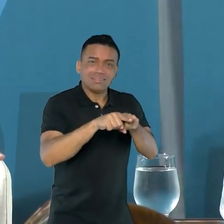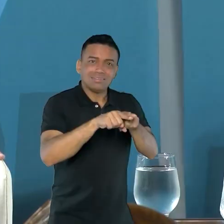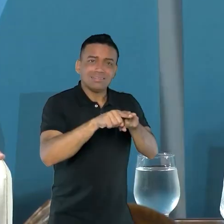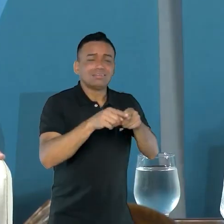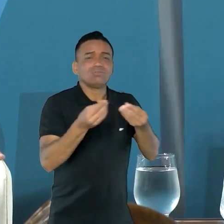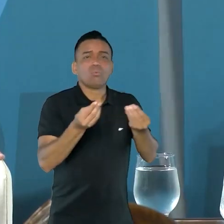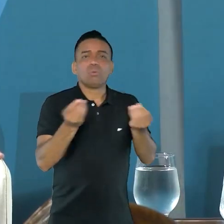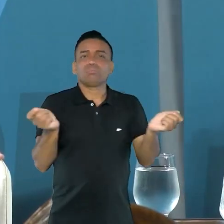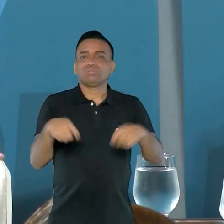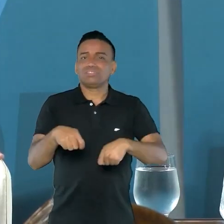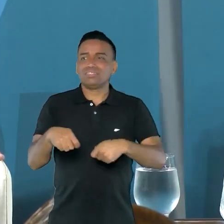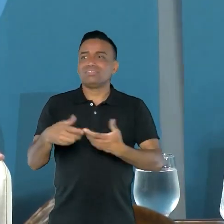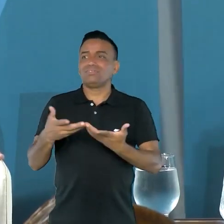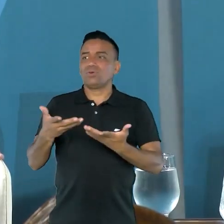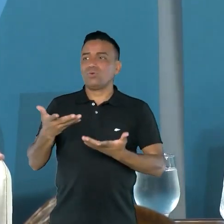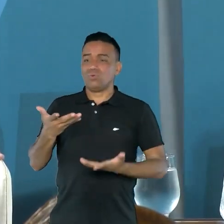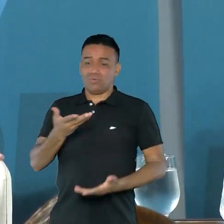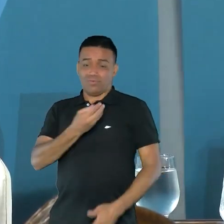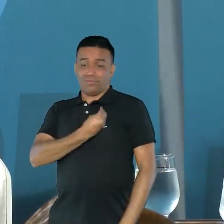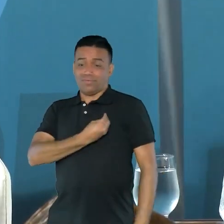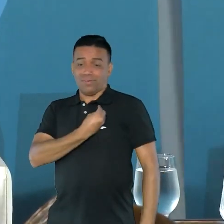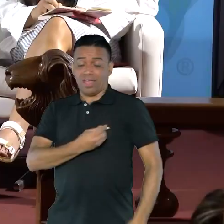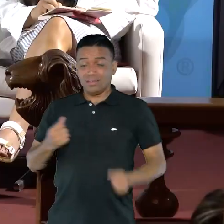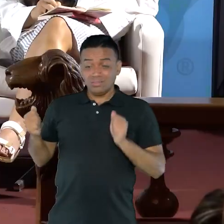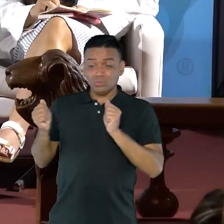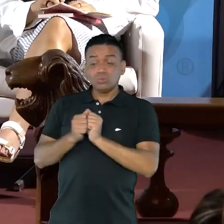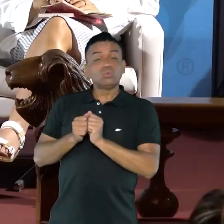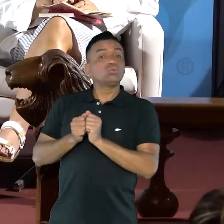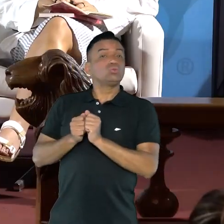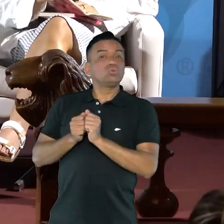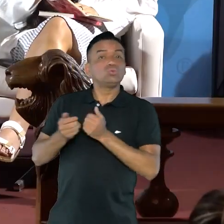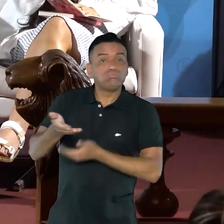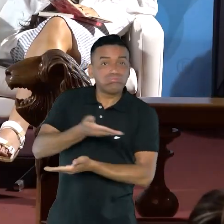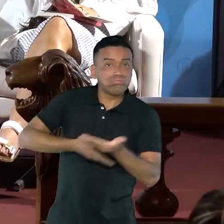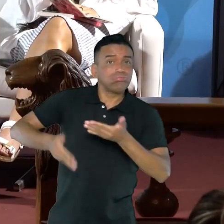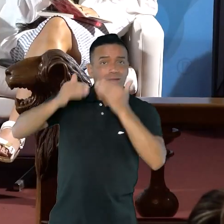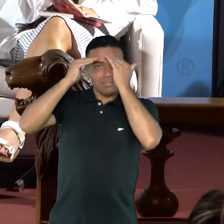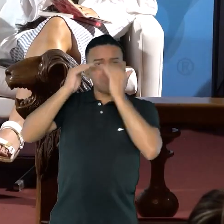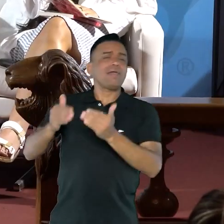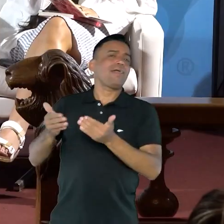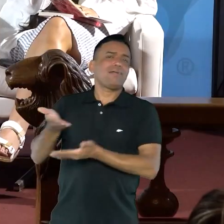seria possível coexistir com mais respeito?